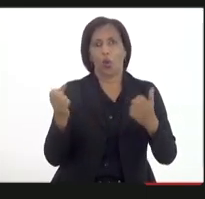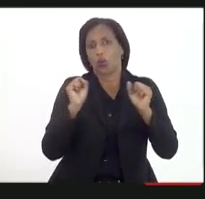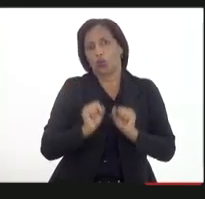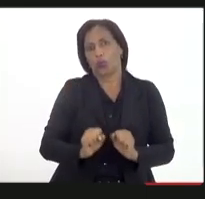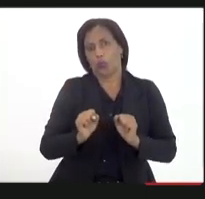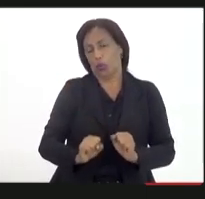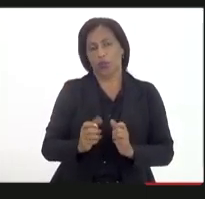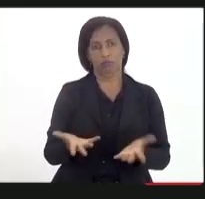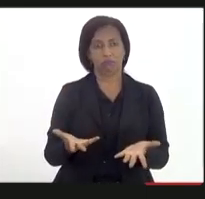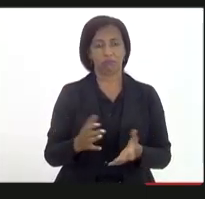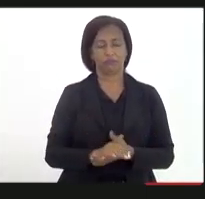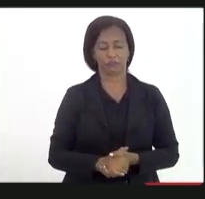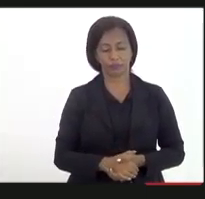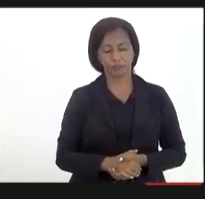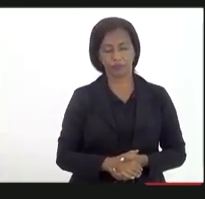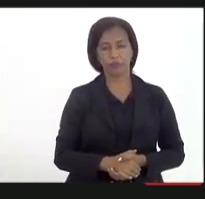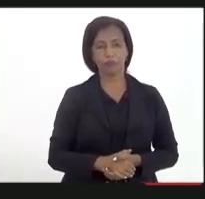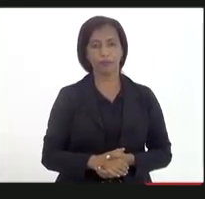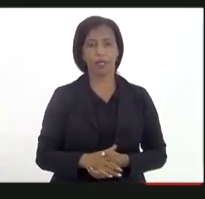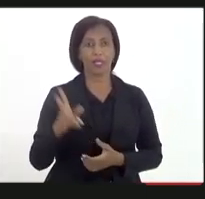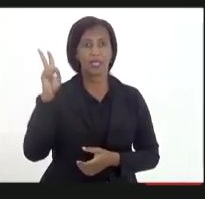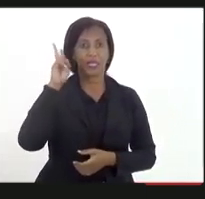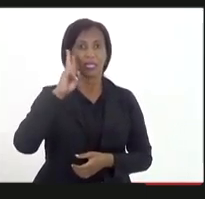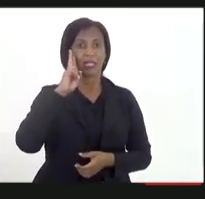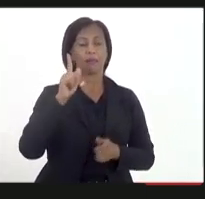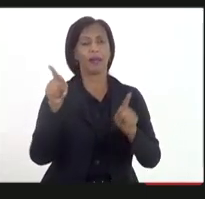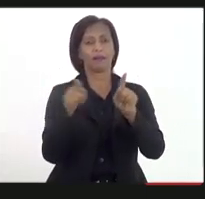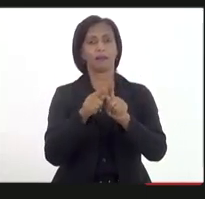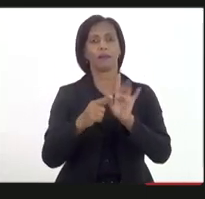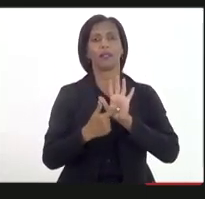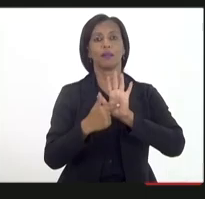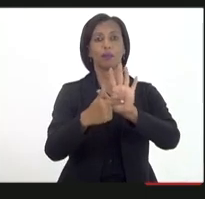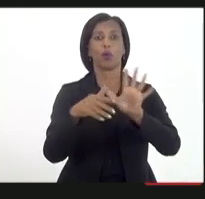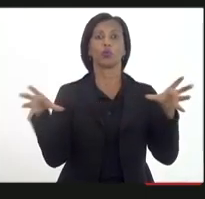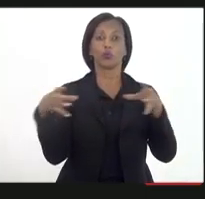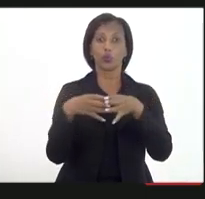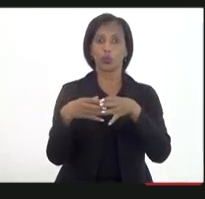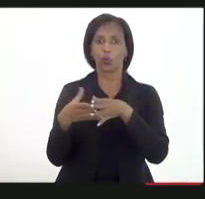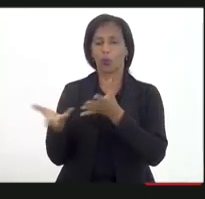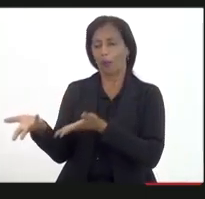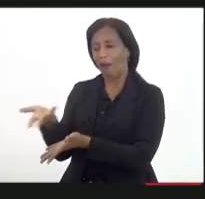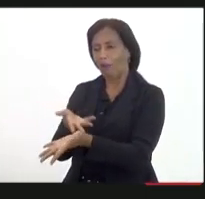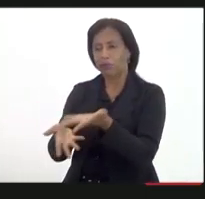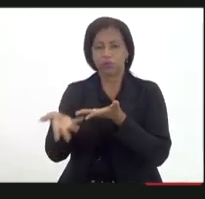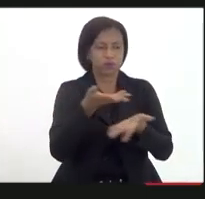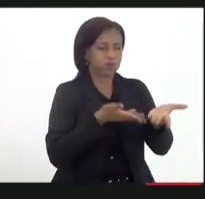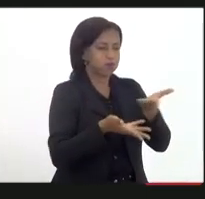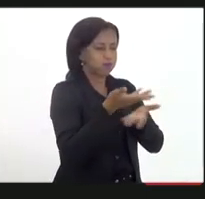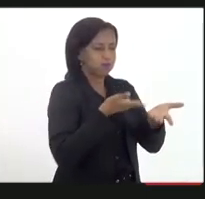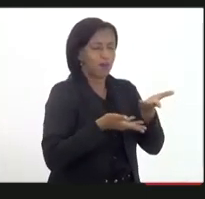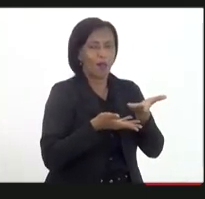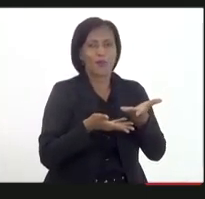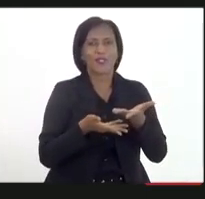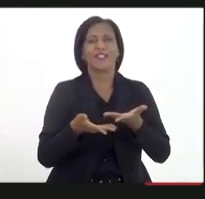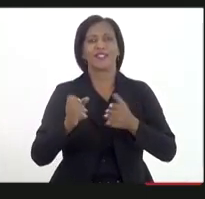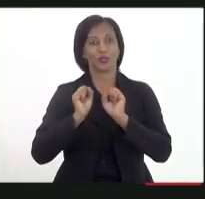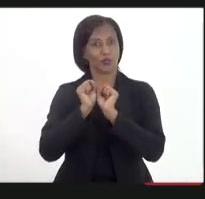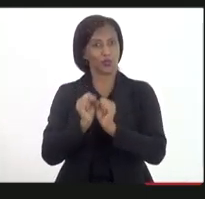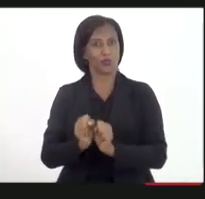poder nós e ressaltar também que ia demonstra esse grupo de trabalho uma Harmonia com os poderes né Talvez seja uma das primeiras